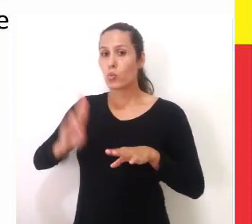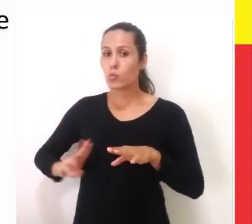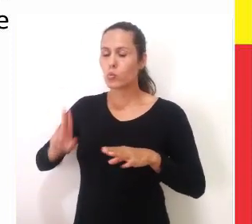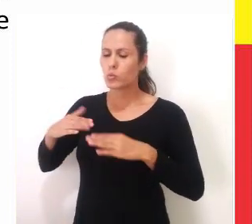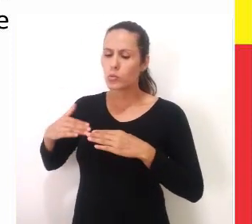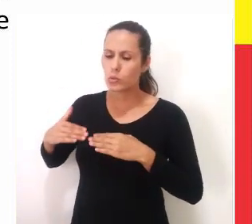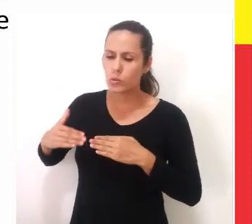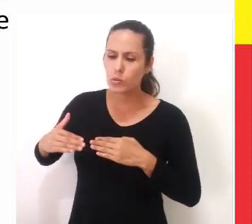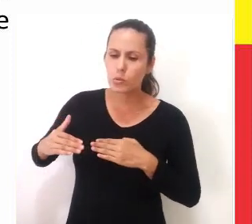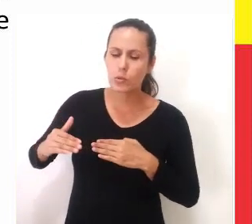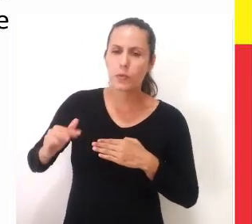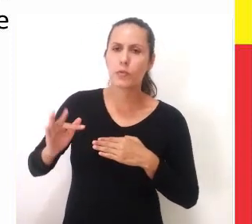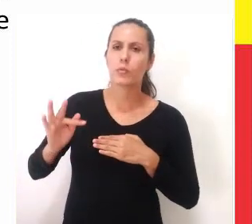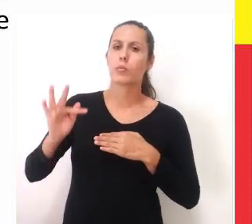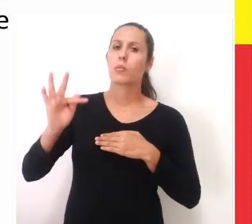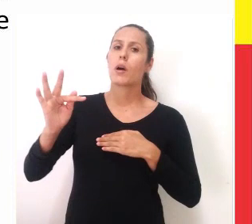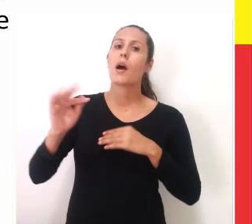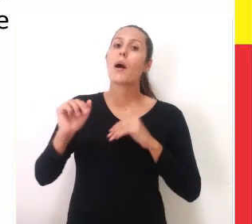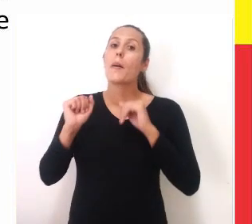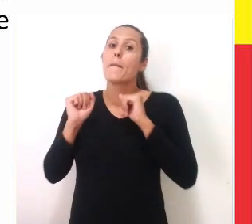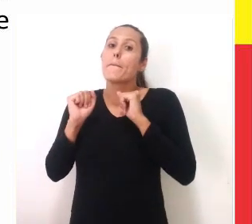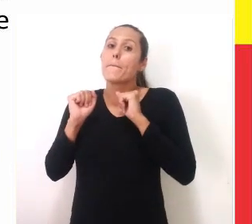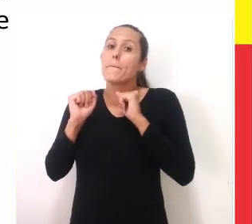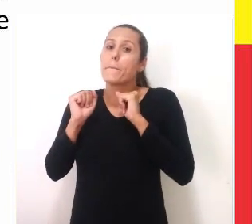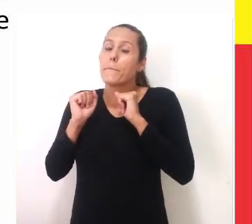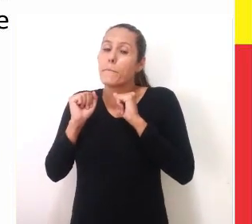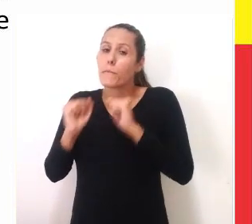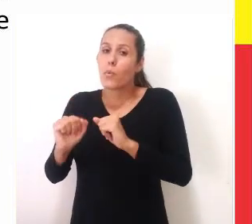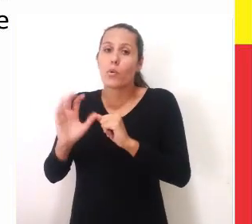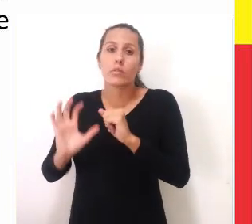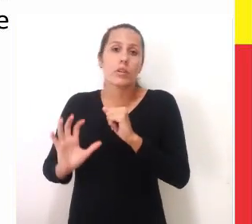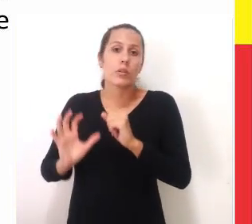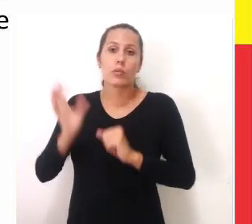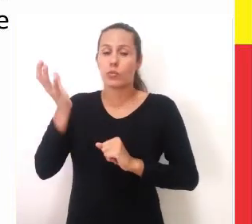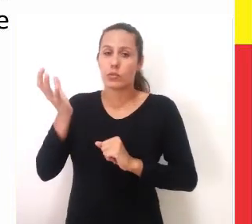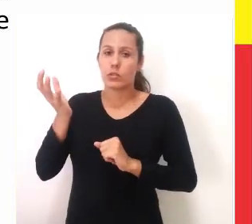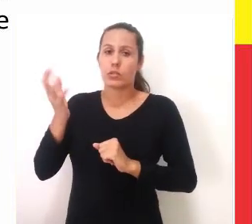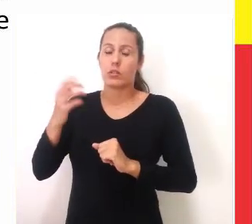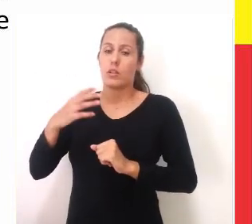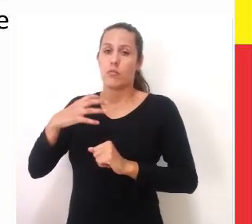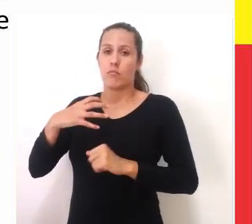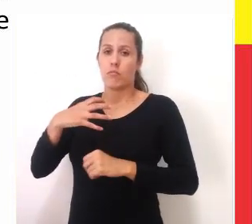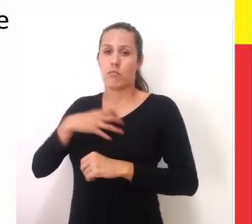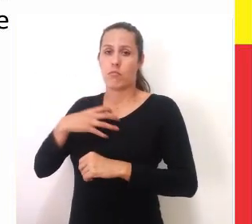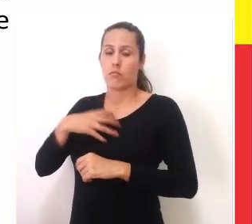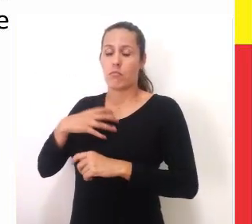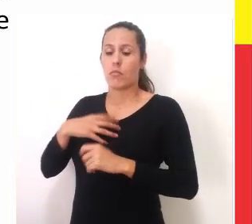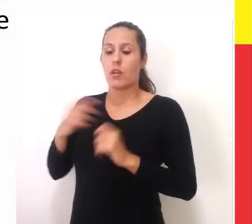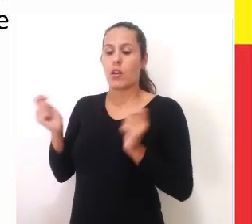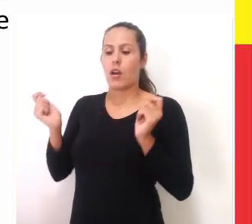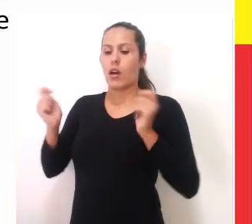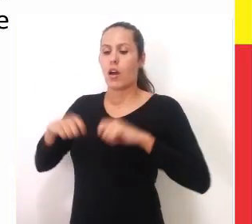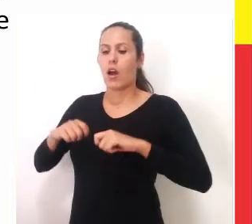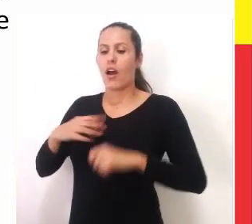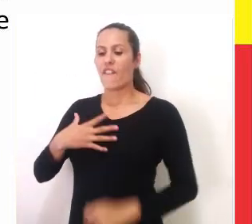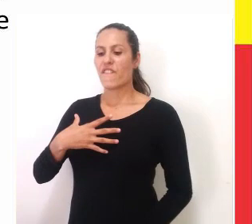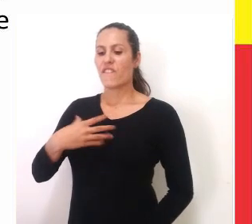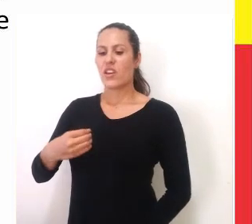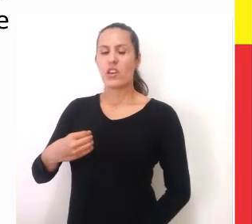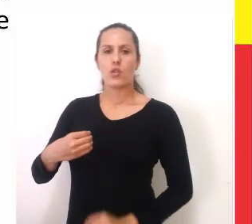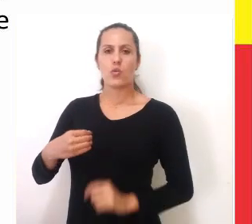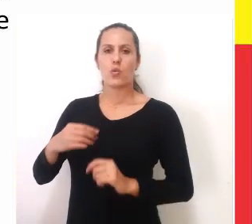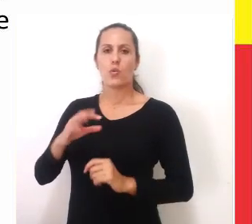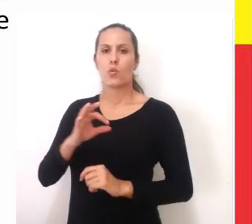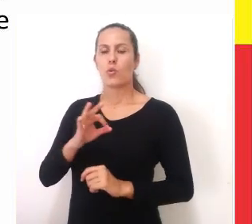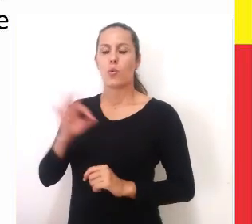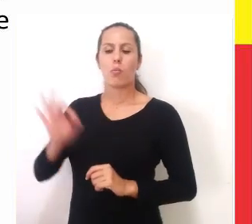uso contínuo, no futuro, vá diminuir a minha capacidade